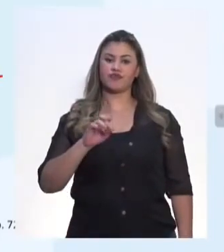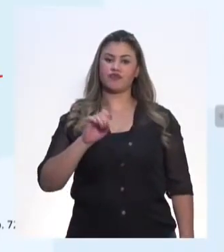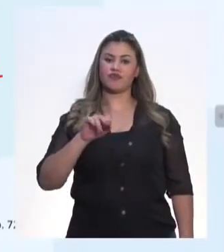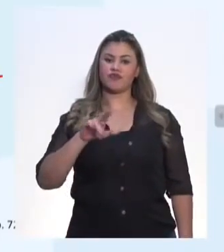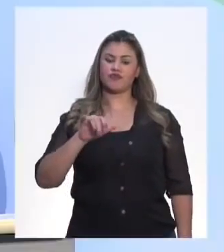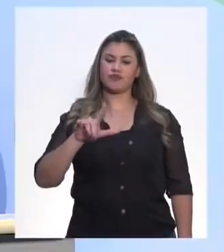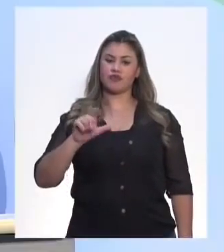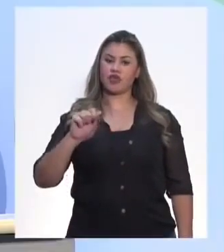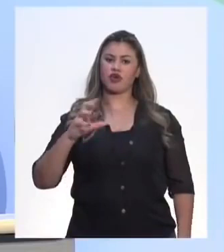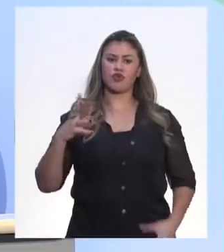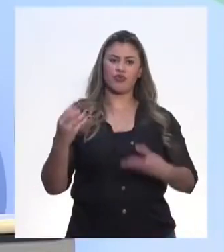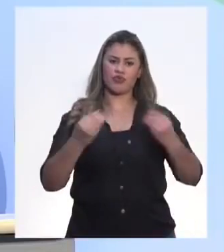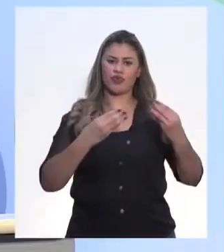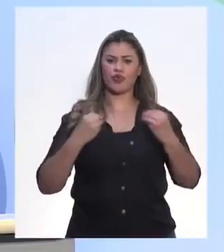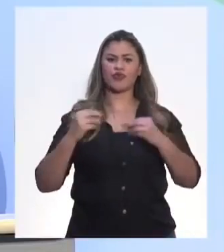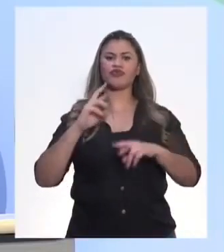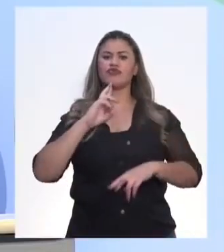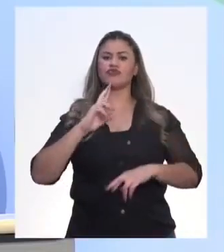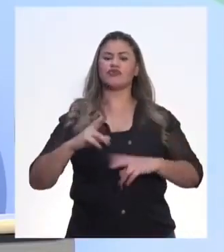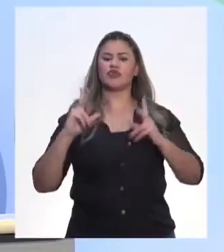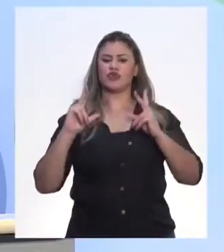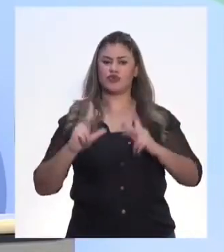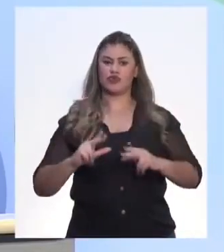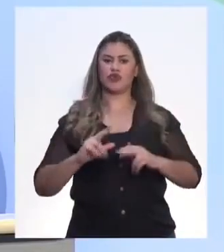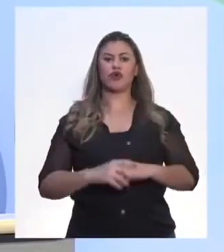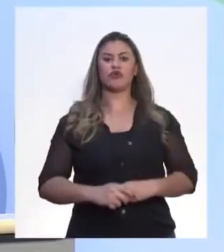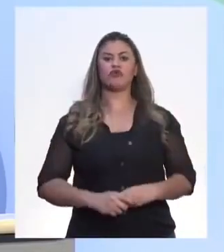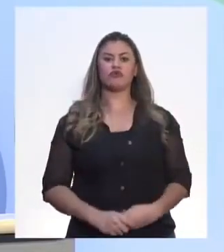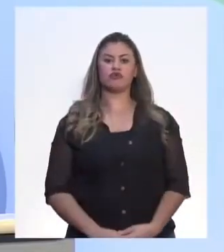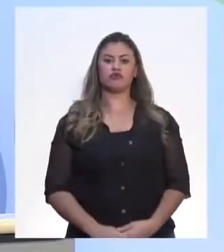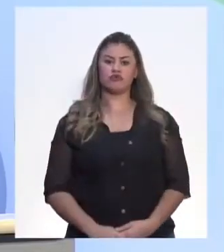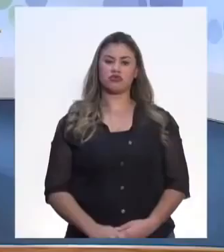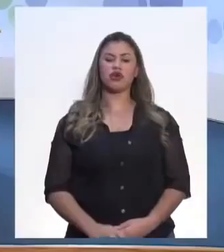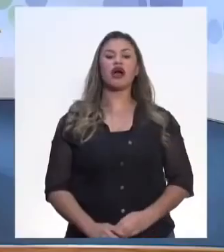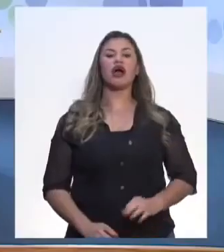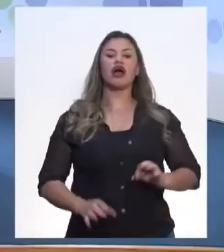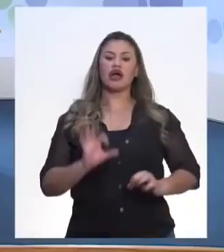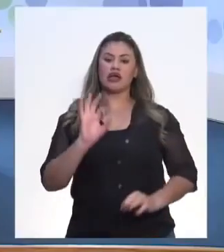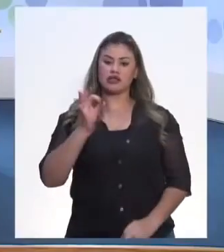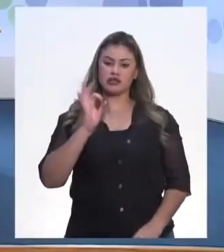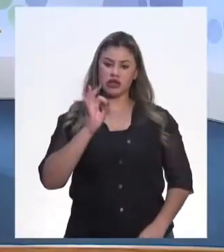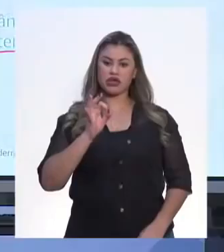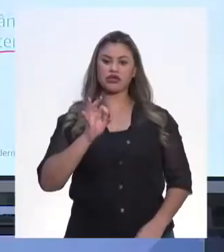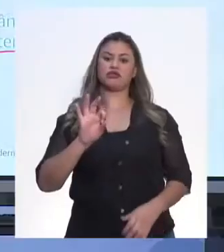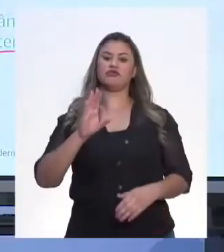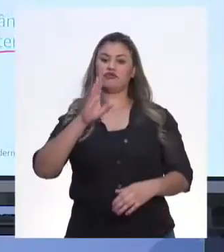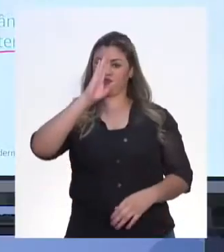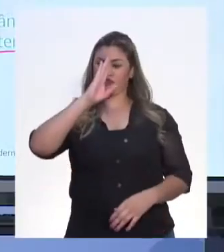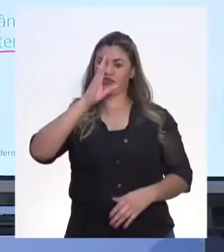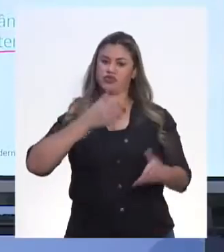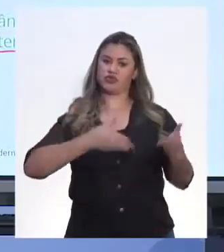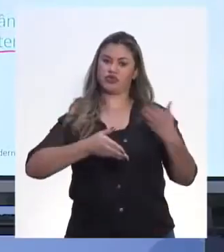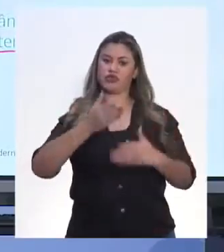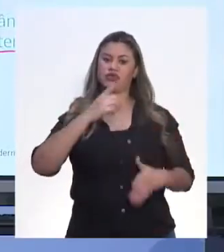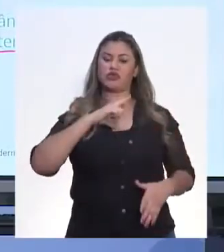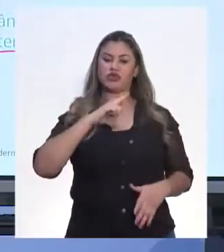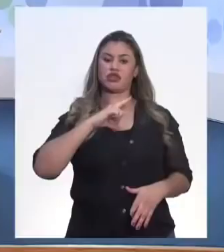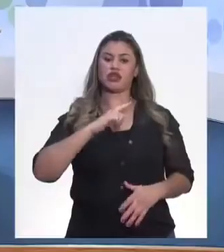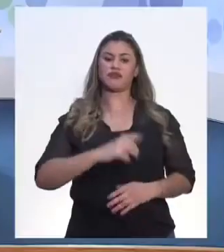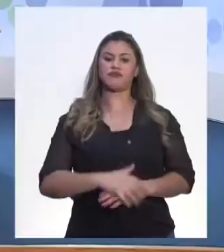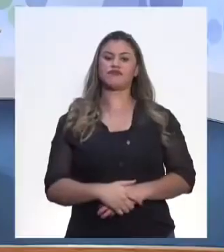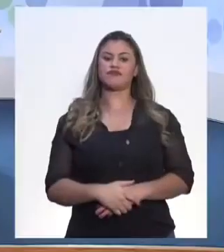uma galera aqui que fez exatamente essa relação. Então, essa é uma das principais relações aí que nós podemos encontrar. Outra